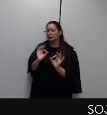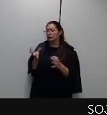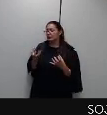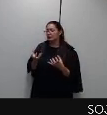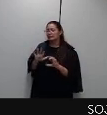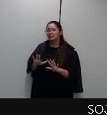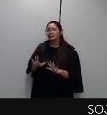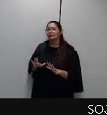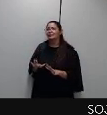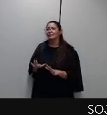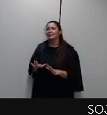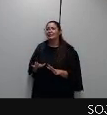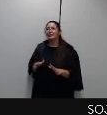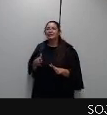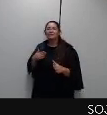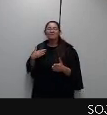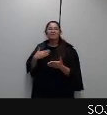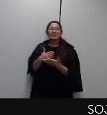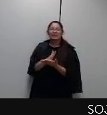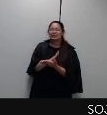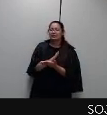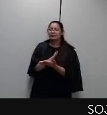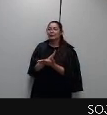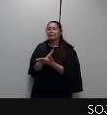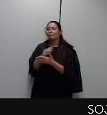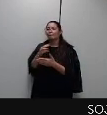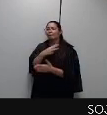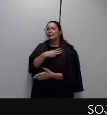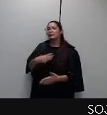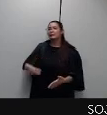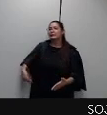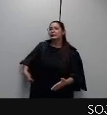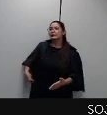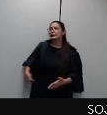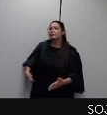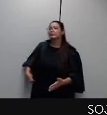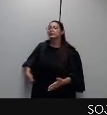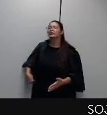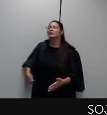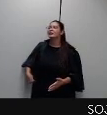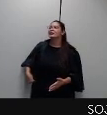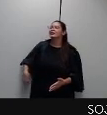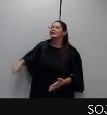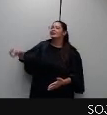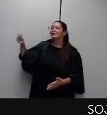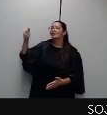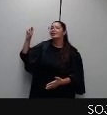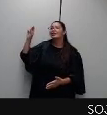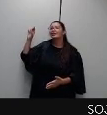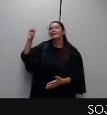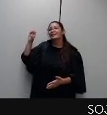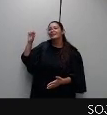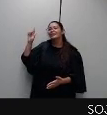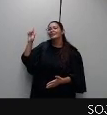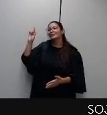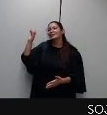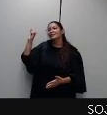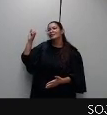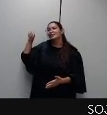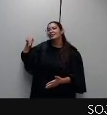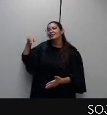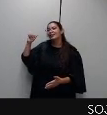antecipada da ministra Regina Helena dos demais Estamos aguardando então com a palavra ministra Regina Helena quando se chama aí